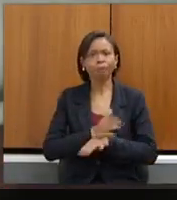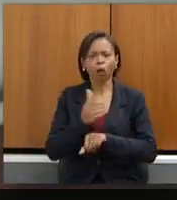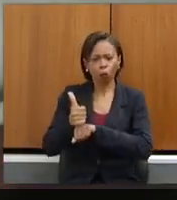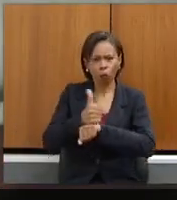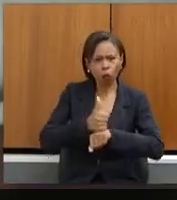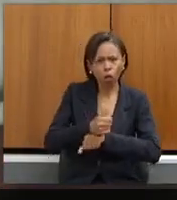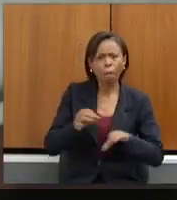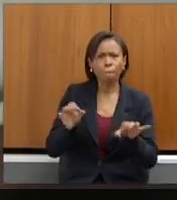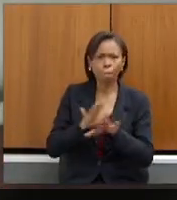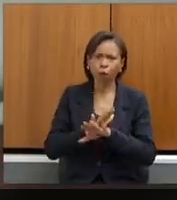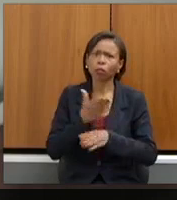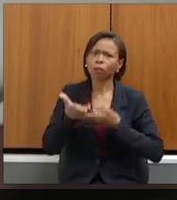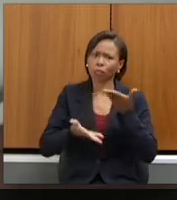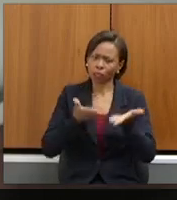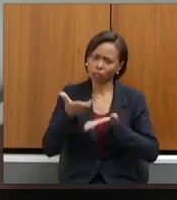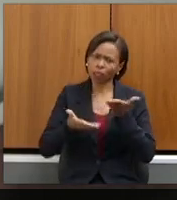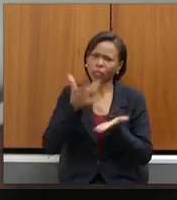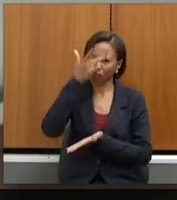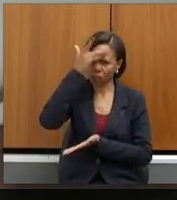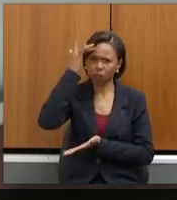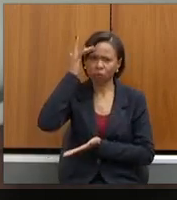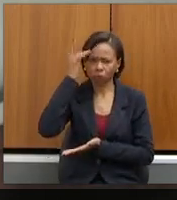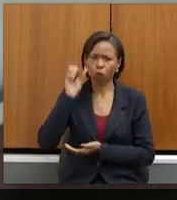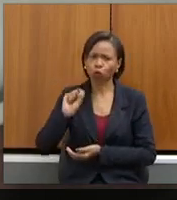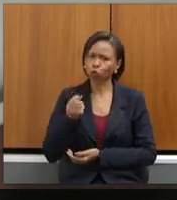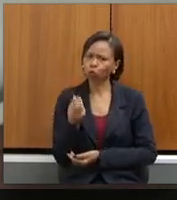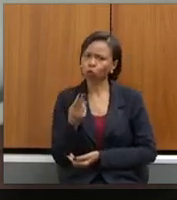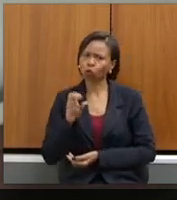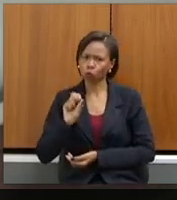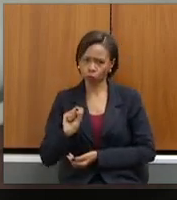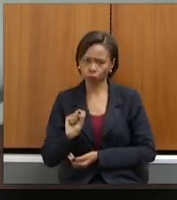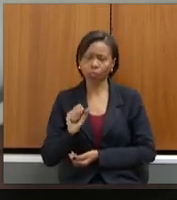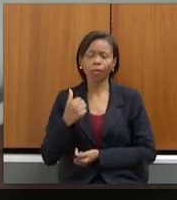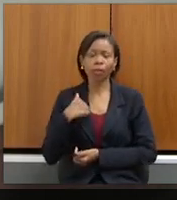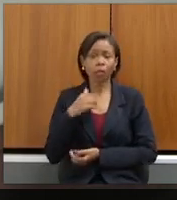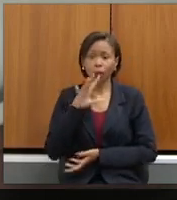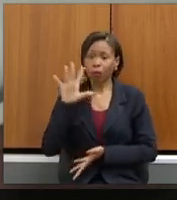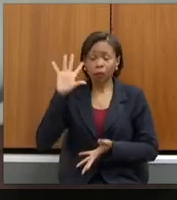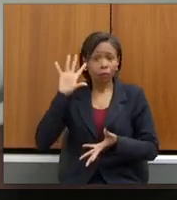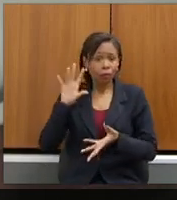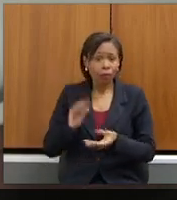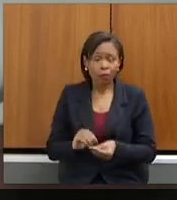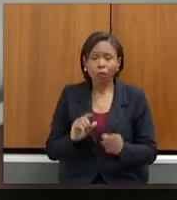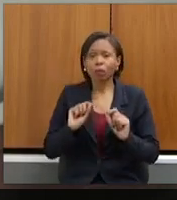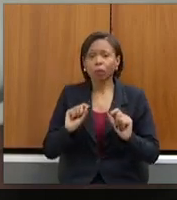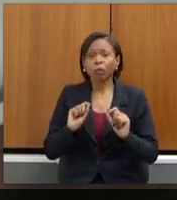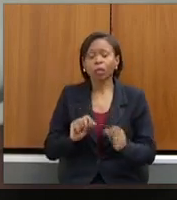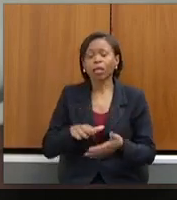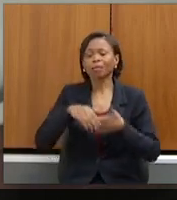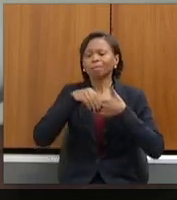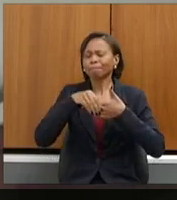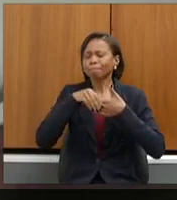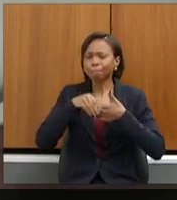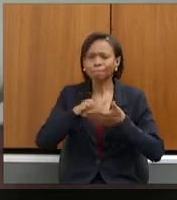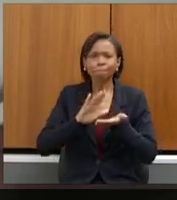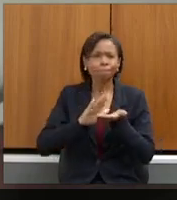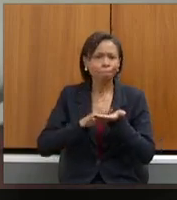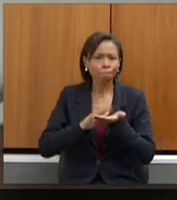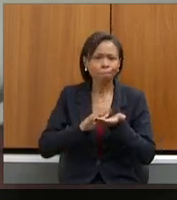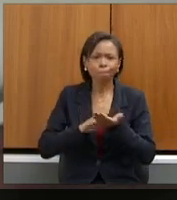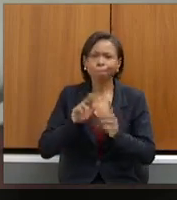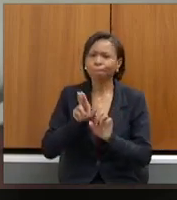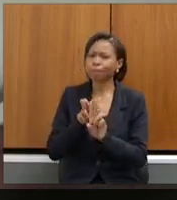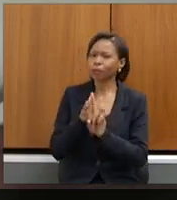atender os pacientes do SUS e terminar minha fala prestando uma grande homenagem a esse sistema único de saúde